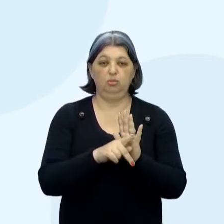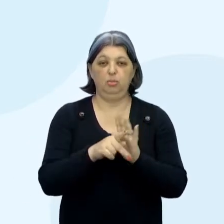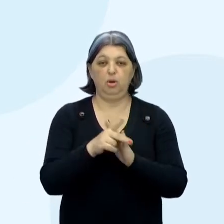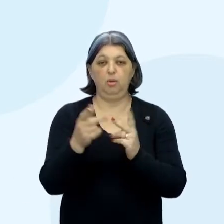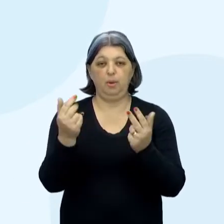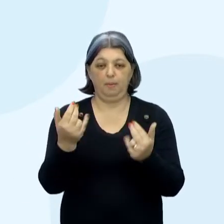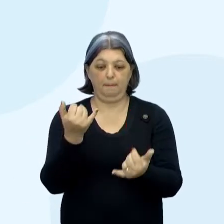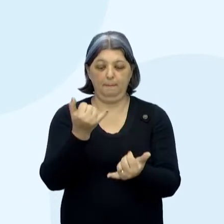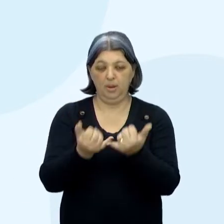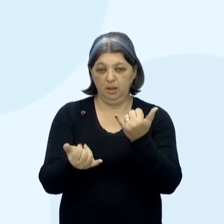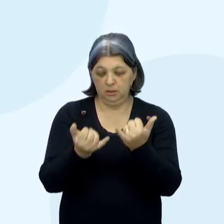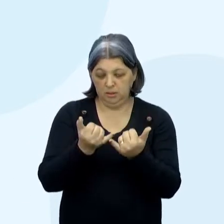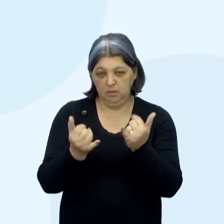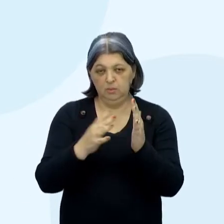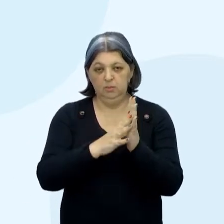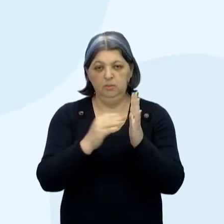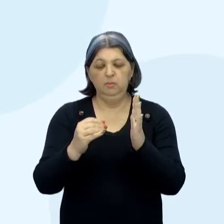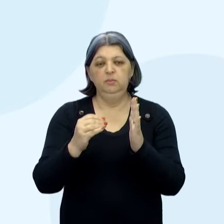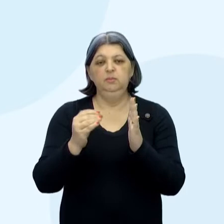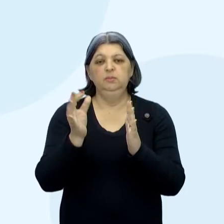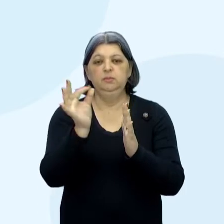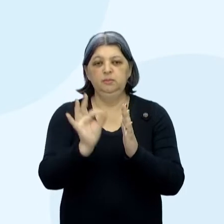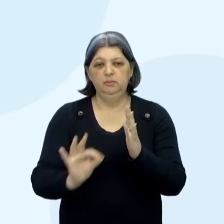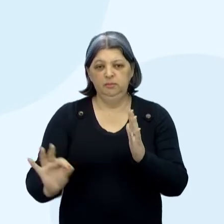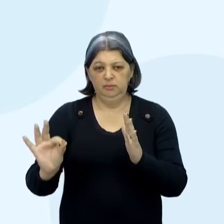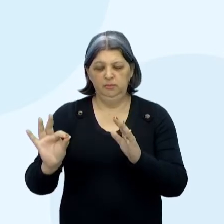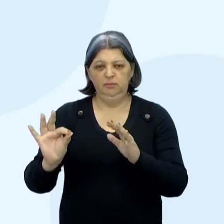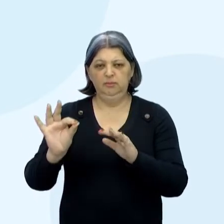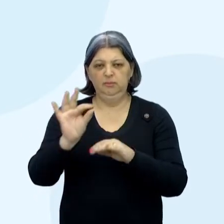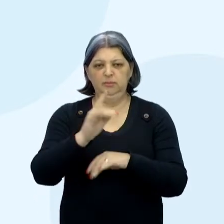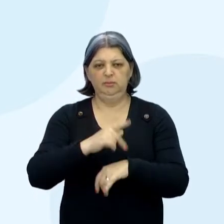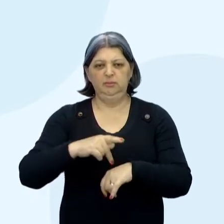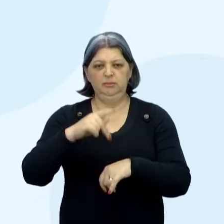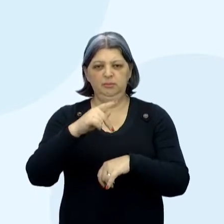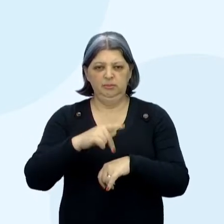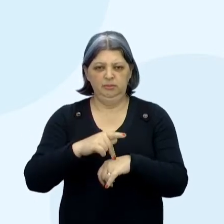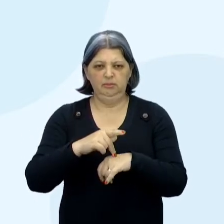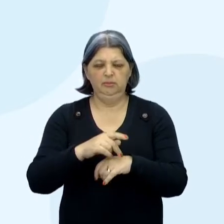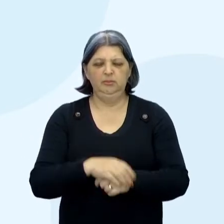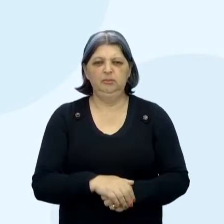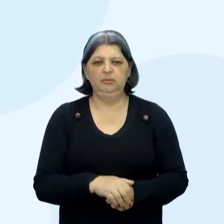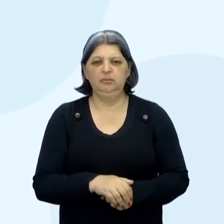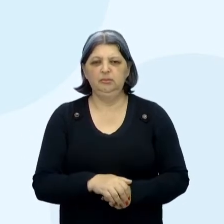francesa, por outro, os entrudos passam a ser